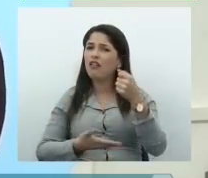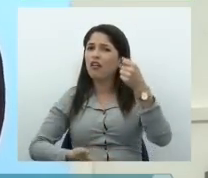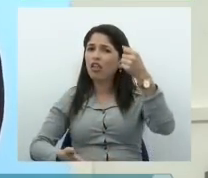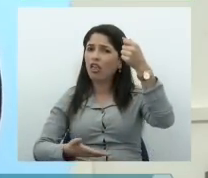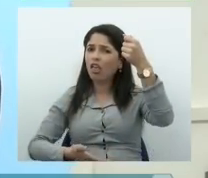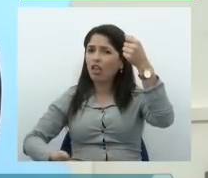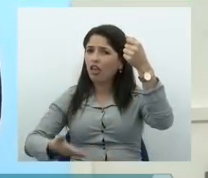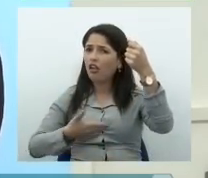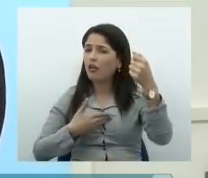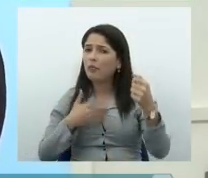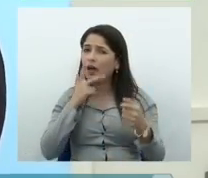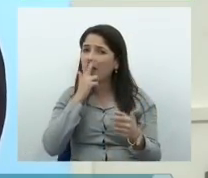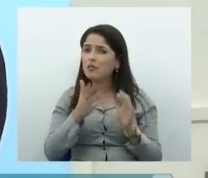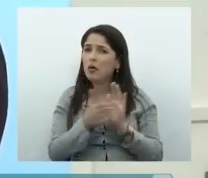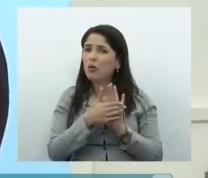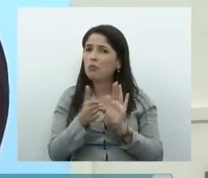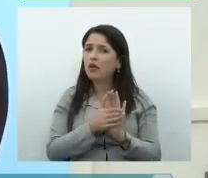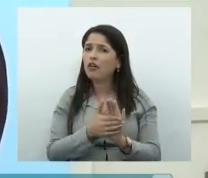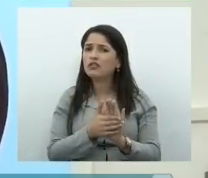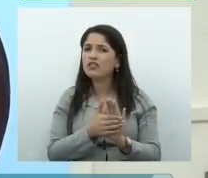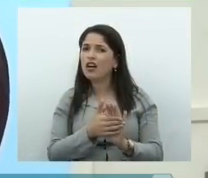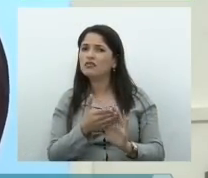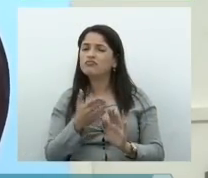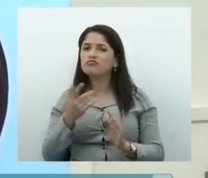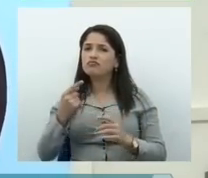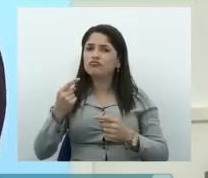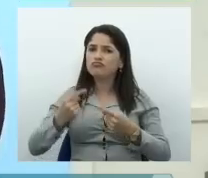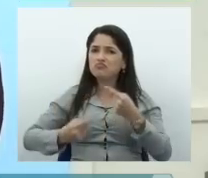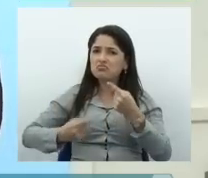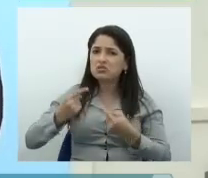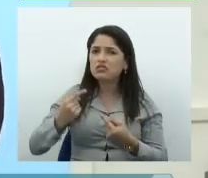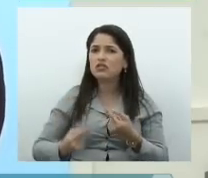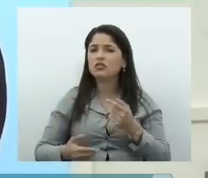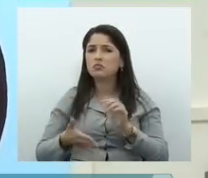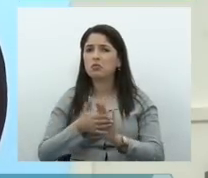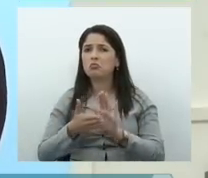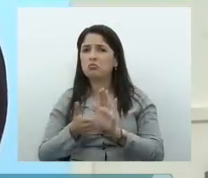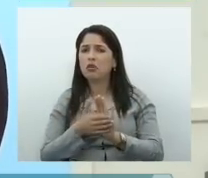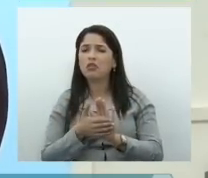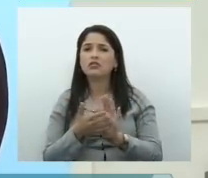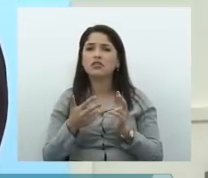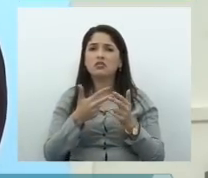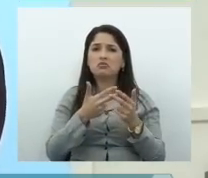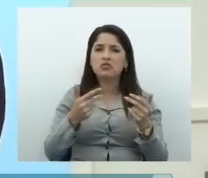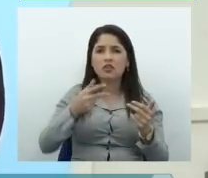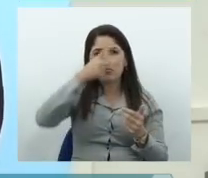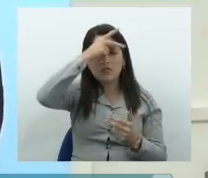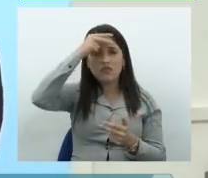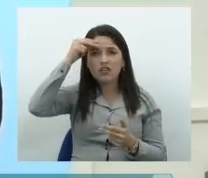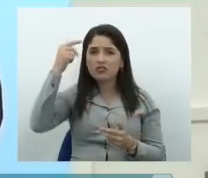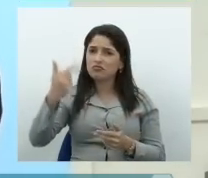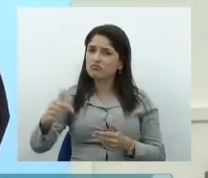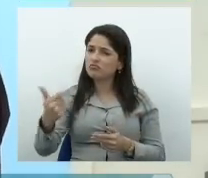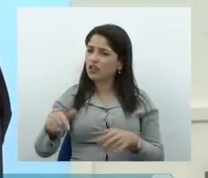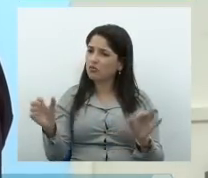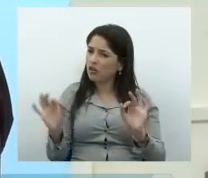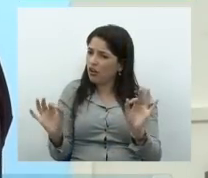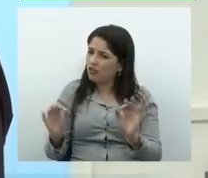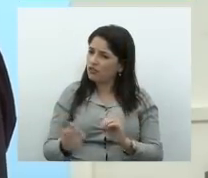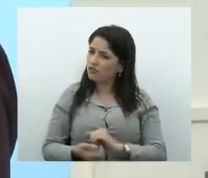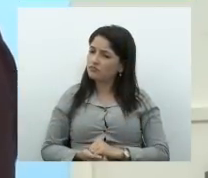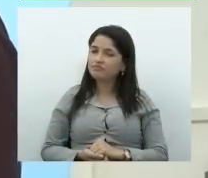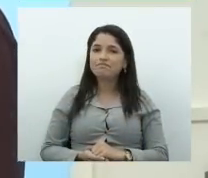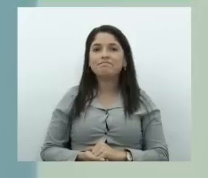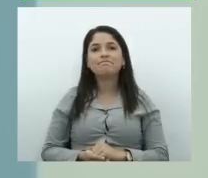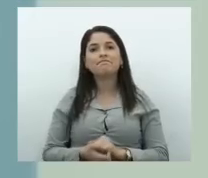de governo. O senhor também não tem um plano de governo para, de repente, negociar um apoio no segundo turno? 30 segundos